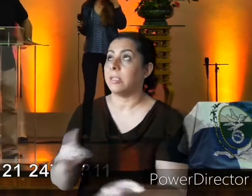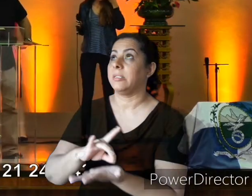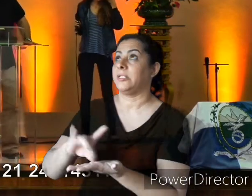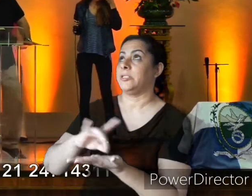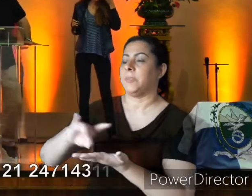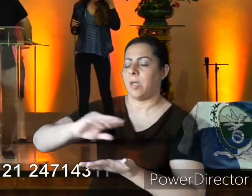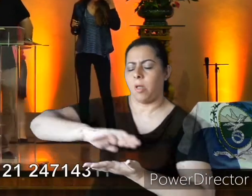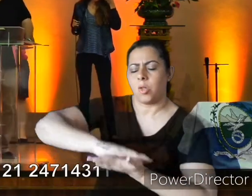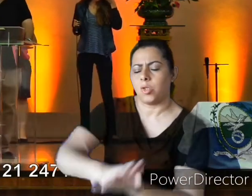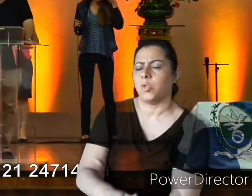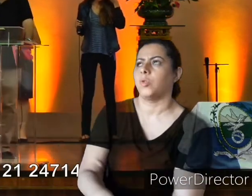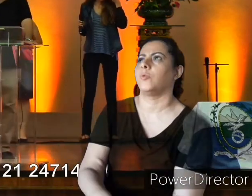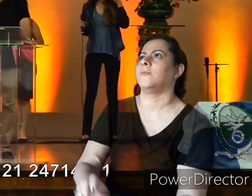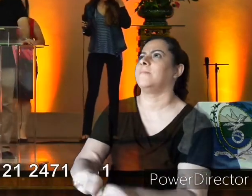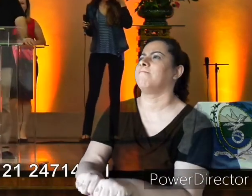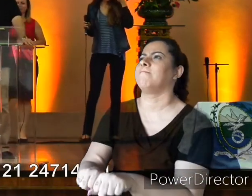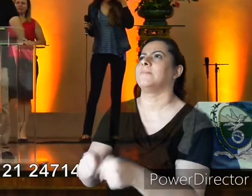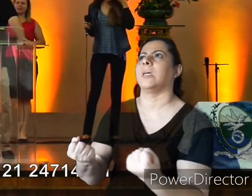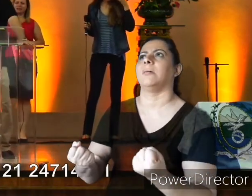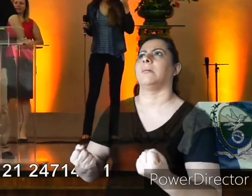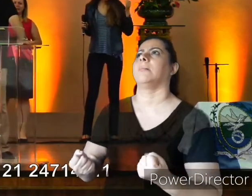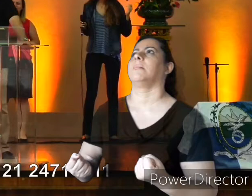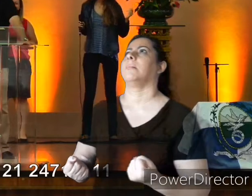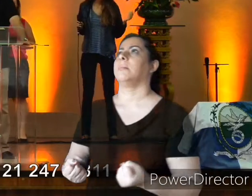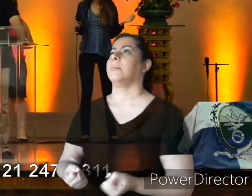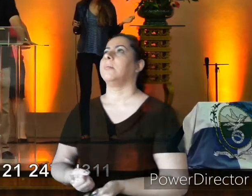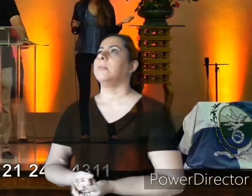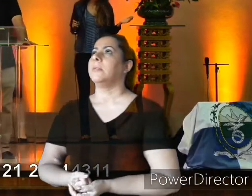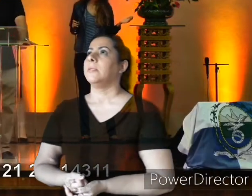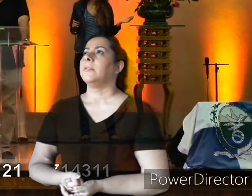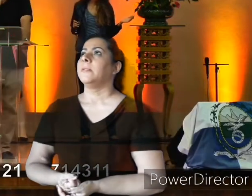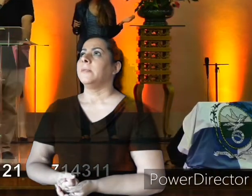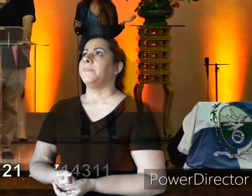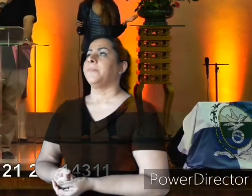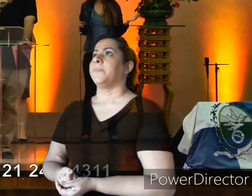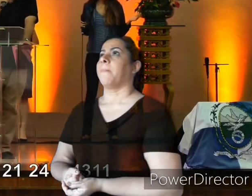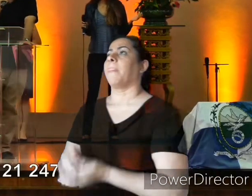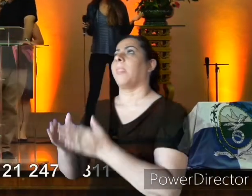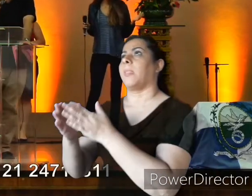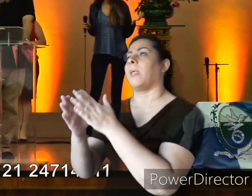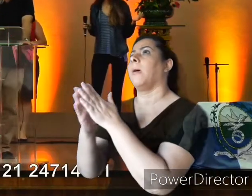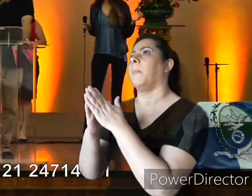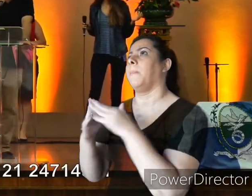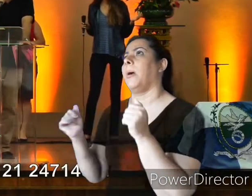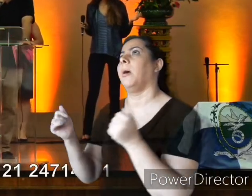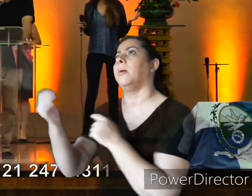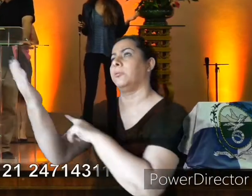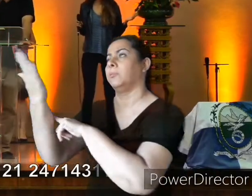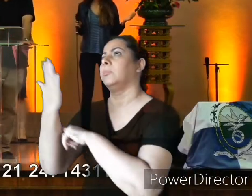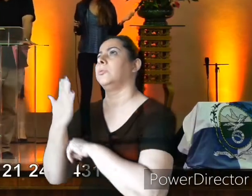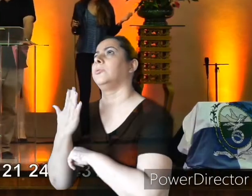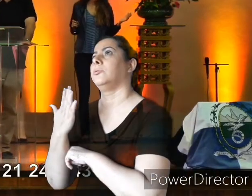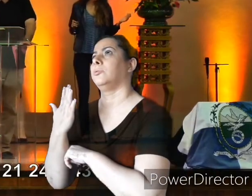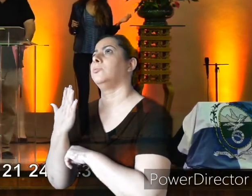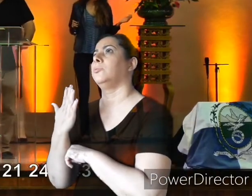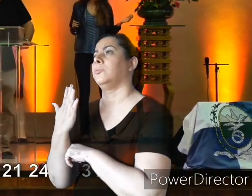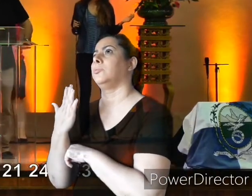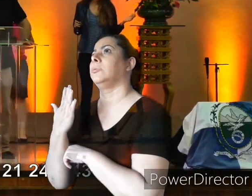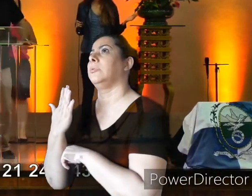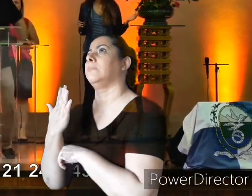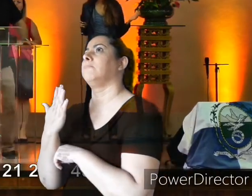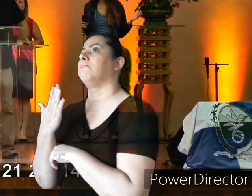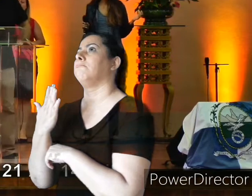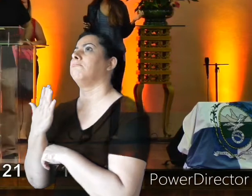guerra. Fortalece as minhas mãos, Senhor, para a peleja. Senhor, nesse momento me revisto com